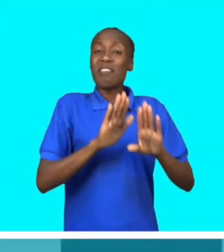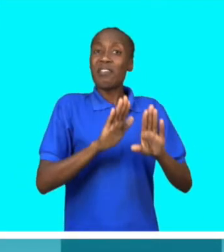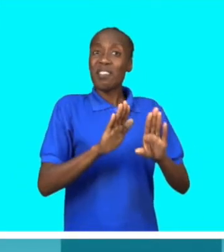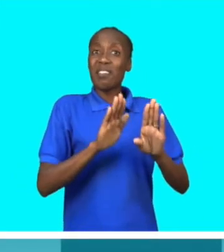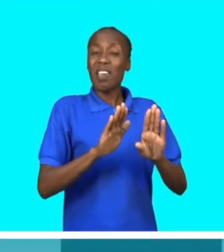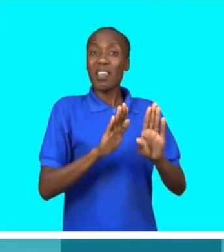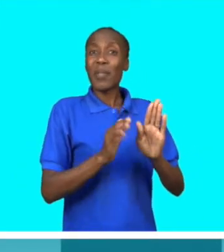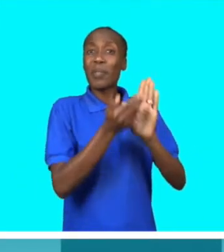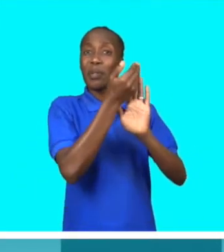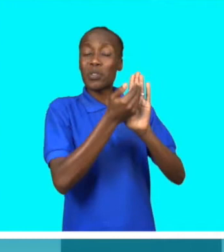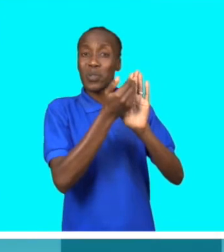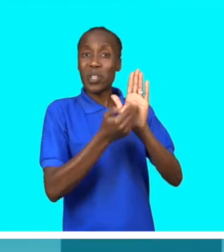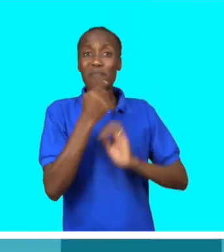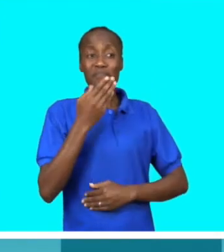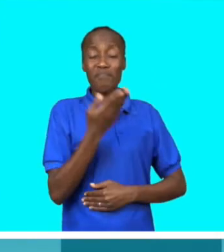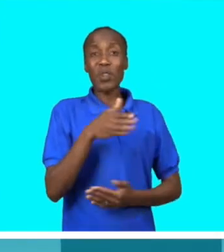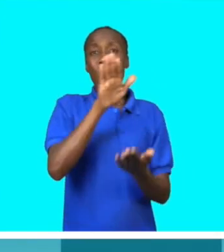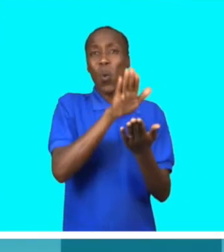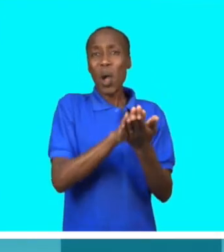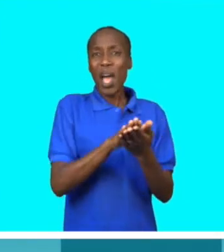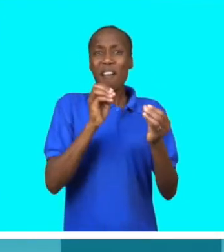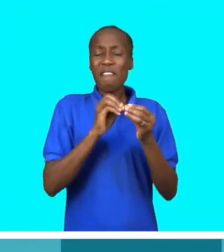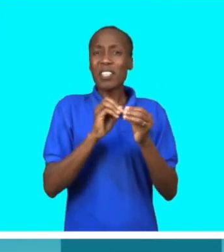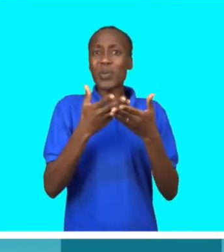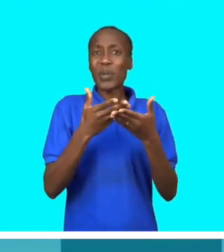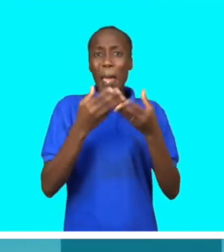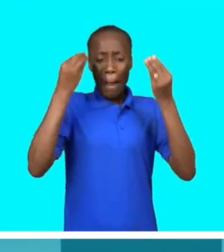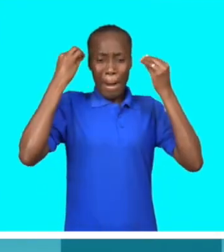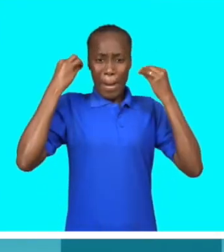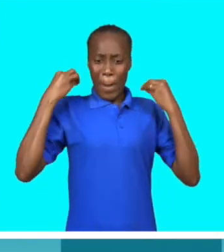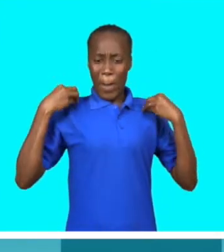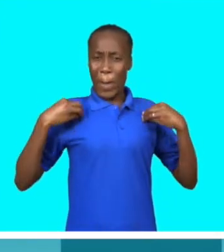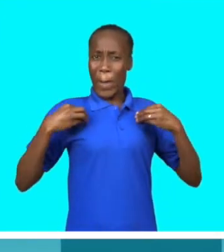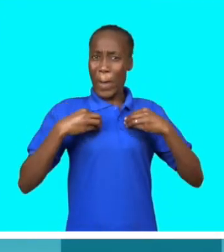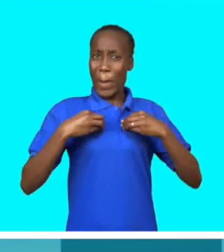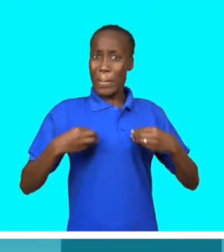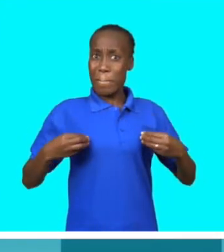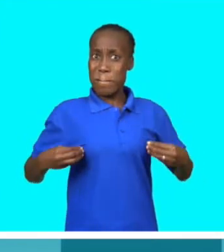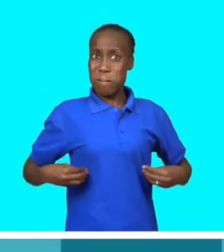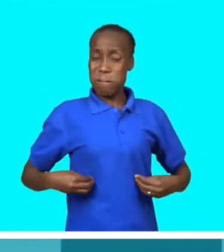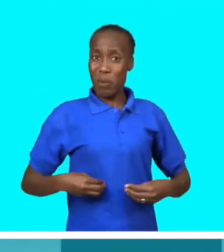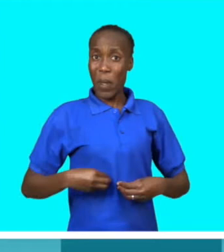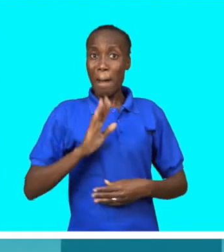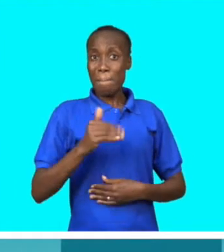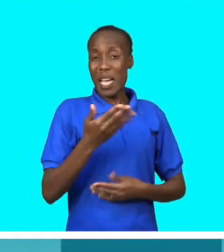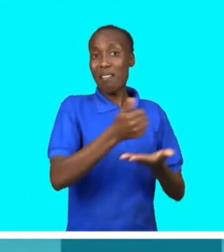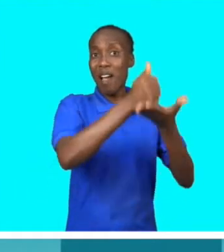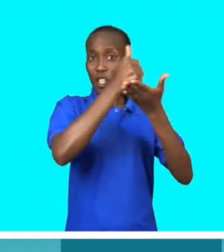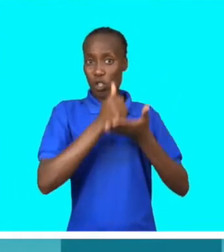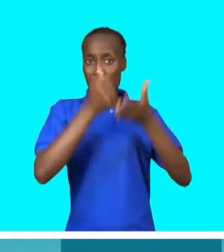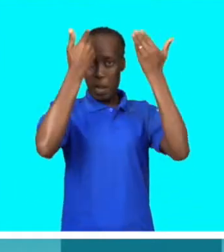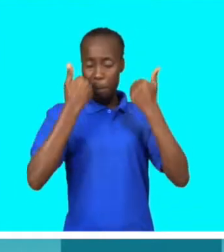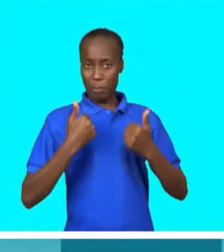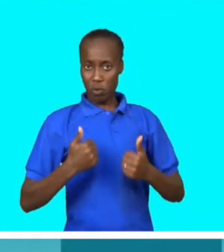cirurgia, eu fiquei um bom tempo naquilo que chamamos de suporte de vida, naquelas máquinas, life support. Então, são aparelhos,